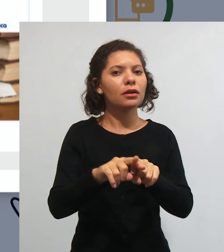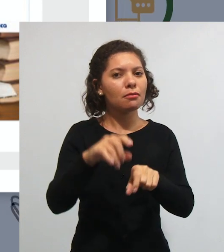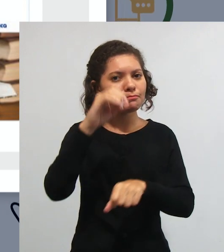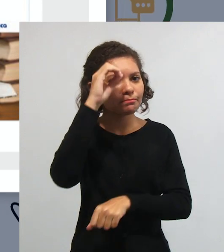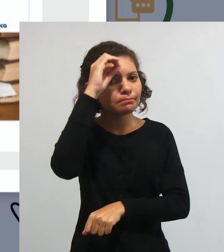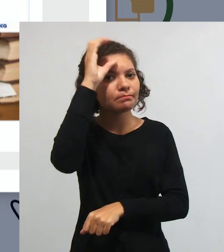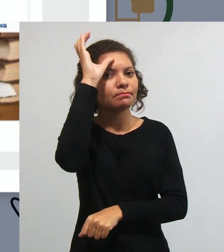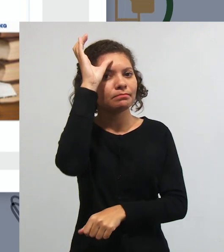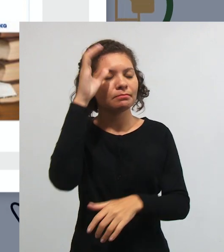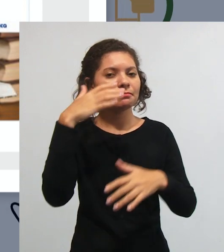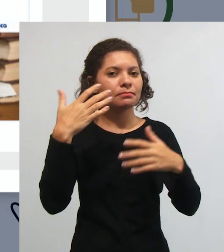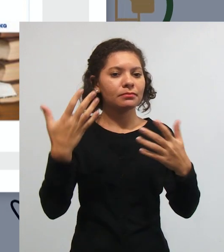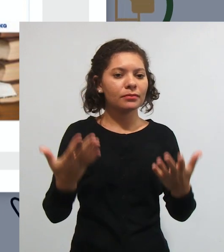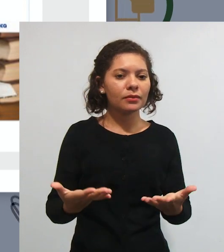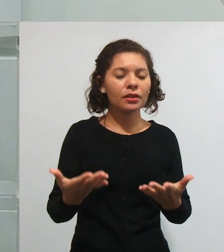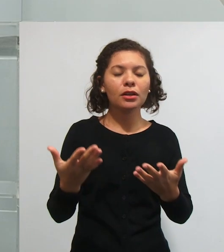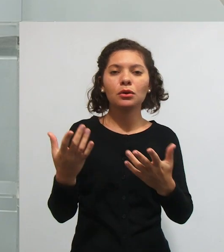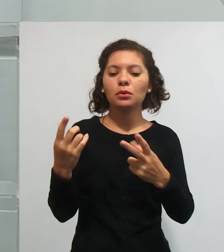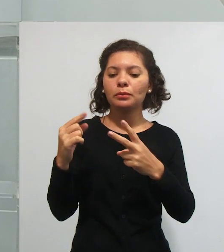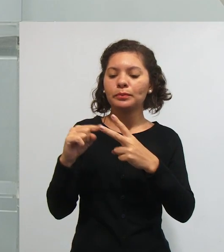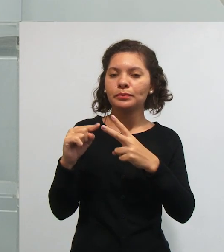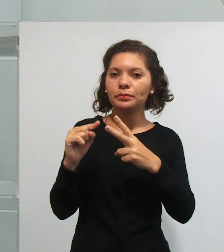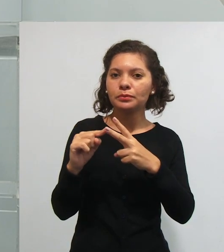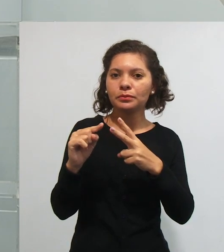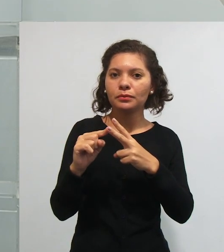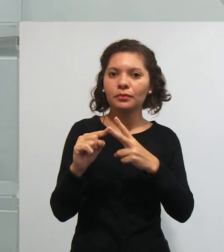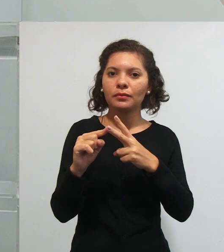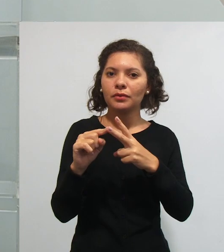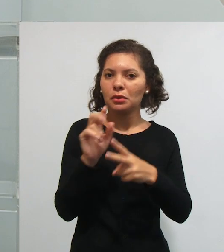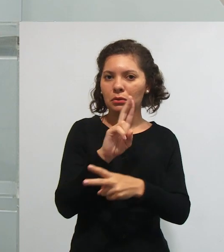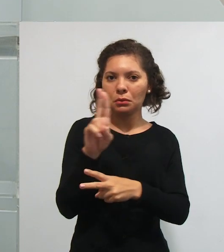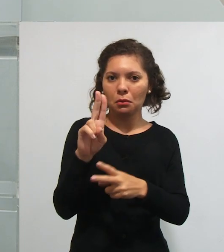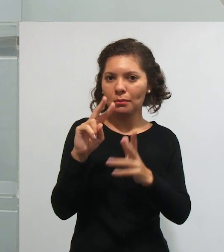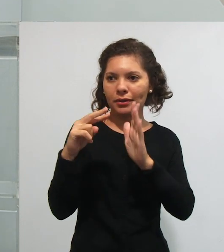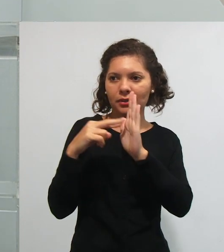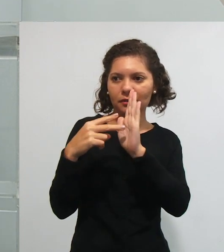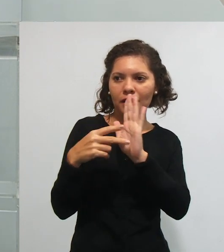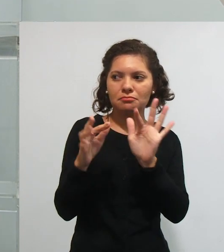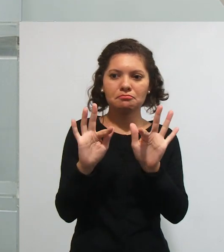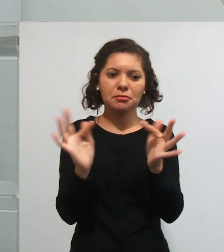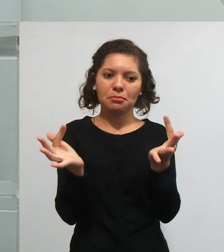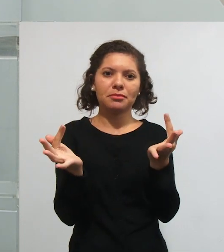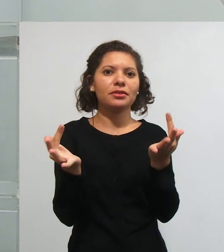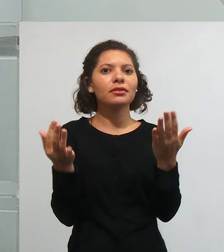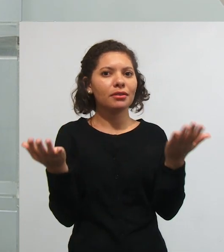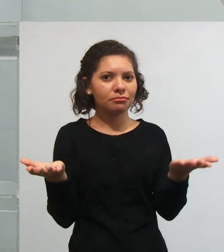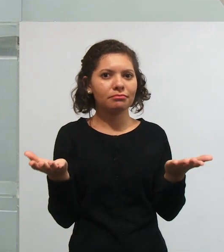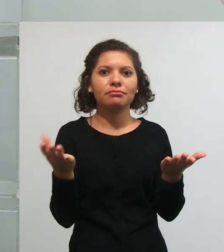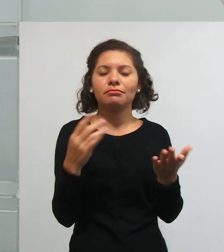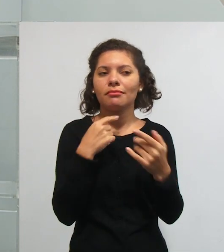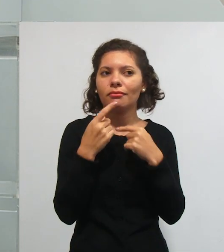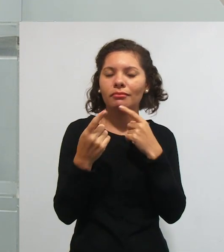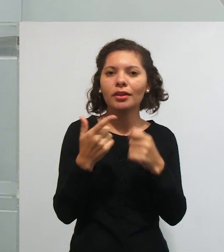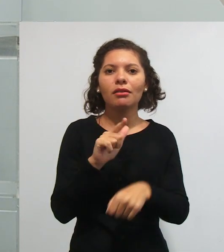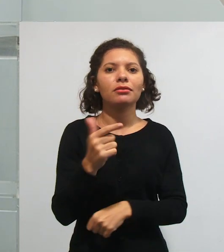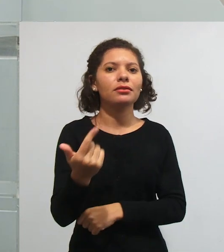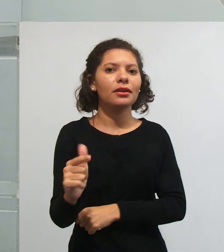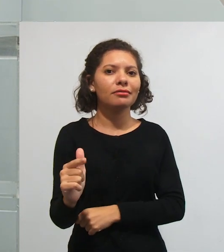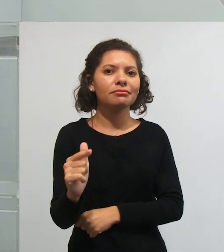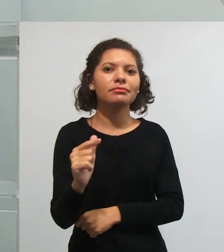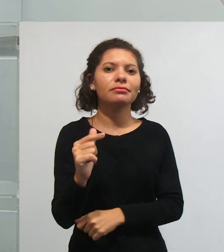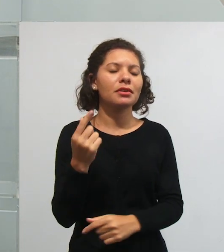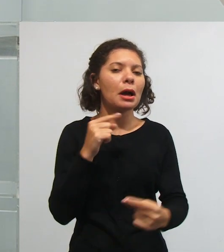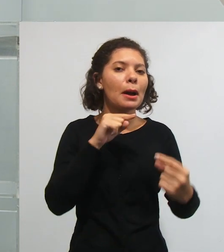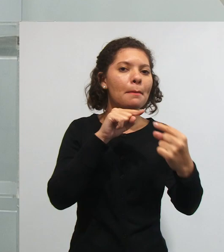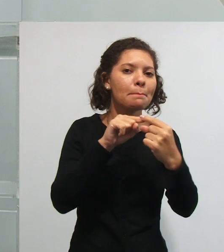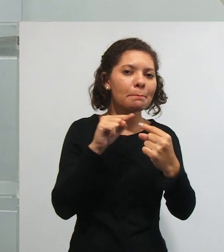na pesquisa aplicada, o próprio nome já diz, né? Não tem nem como ter dúvida aqui. Ela é aplicada, ela é